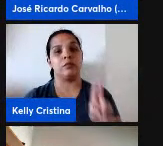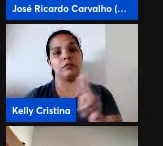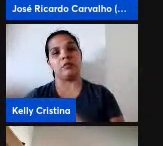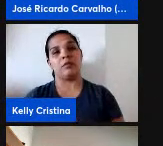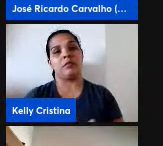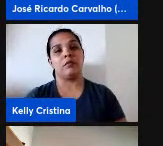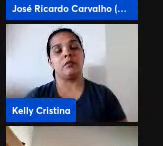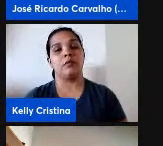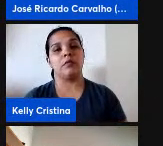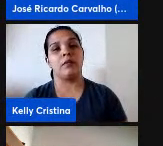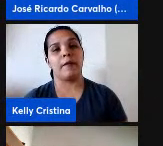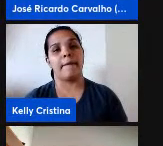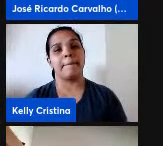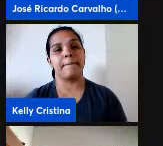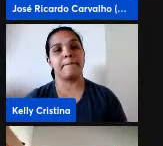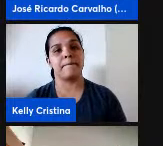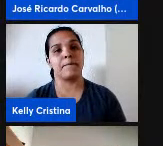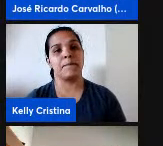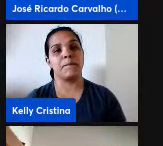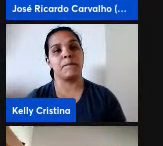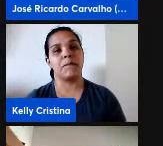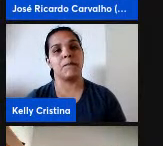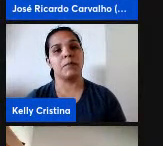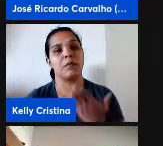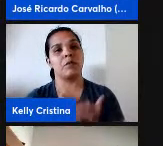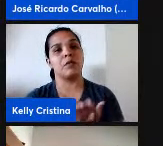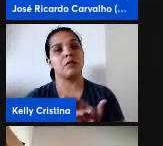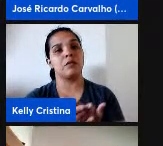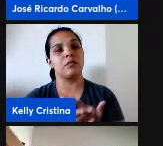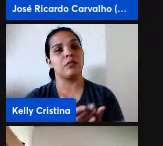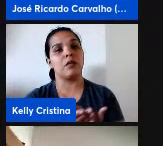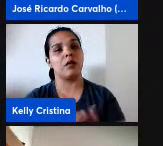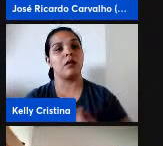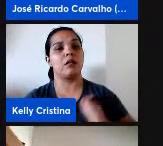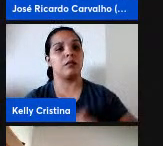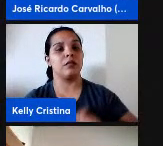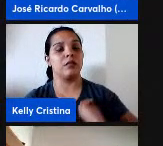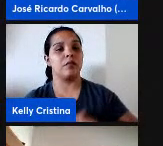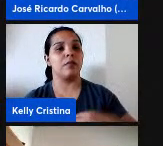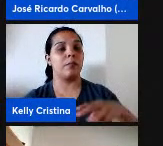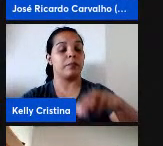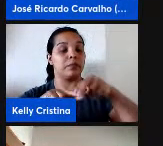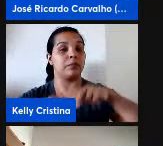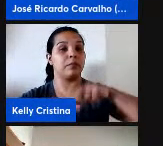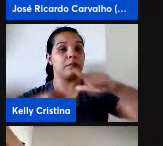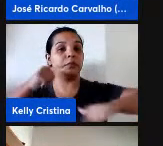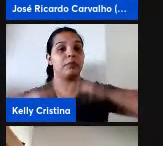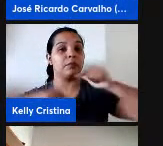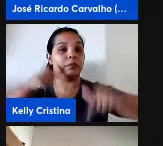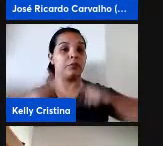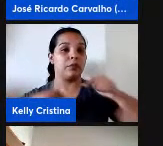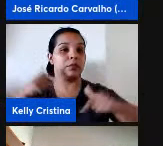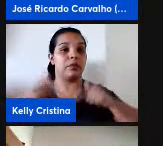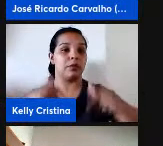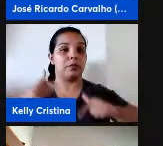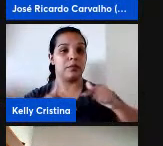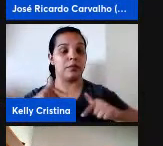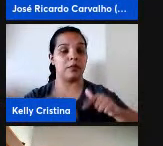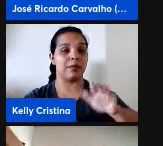estilistas. Utilizam a língua de modo bastante livre. Por isso, a linguagem desses trabalhos, embora nem sempre